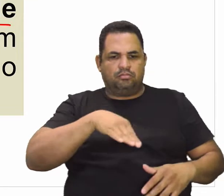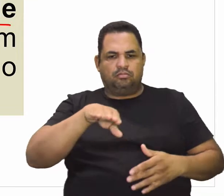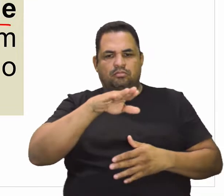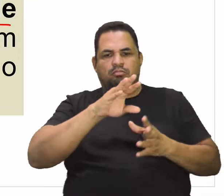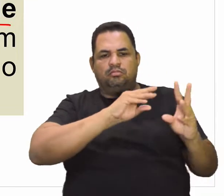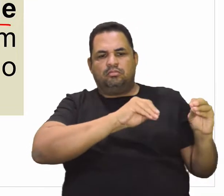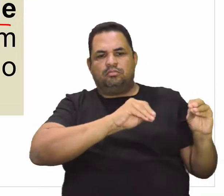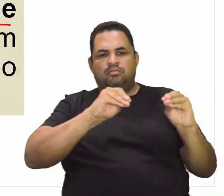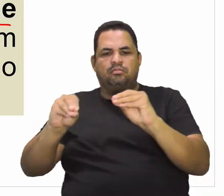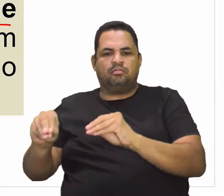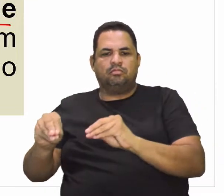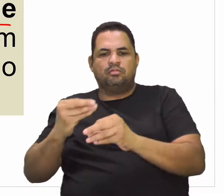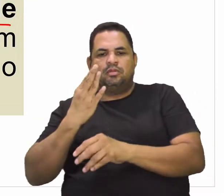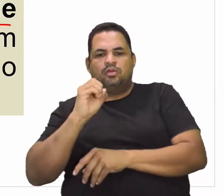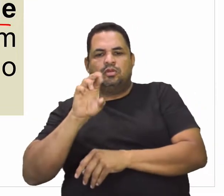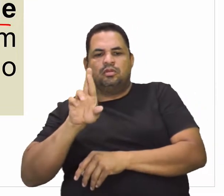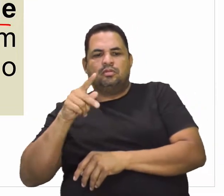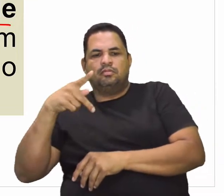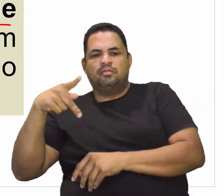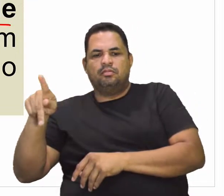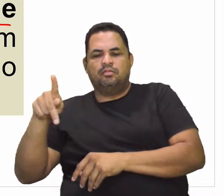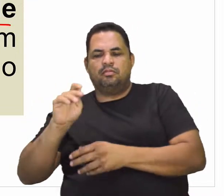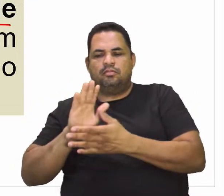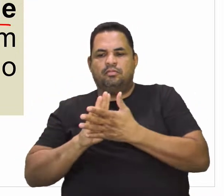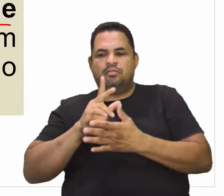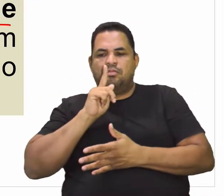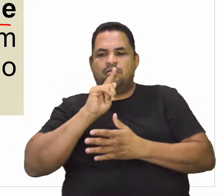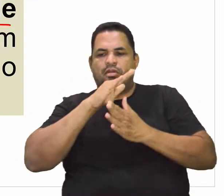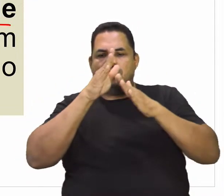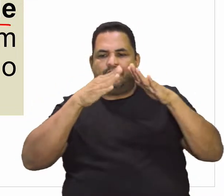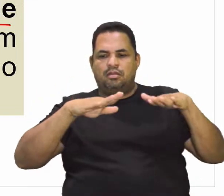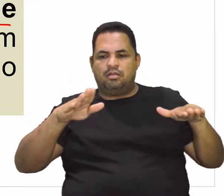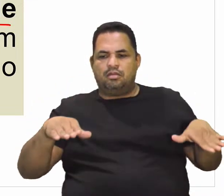do Oriente para o mar Mediterrâneo.